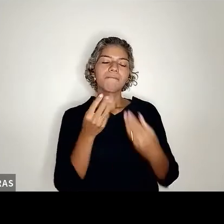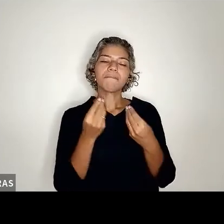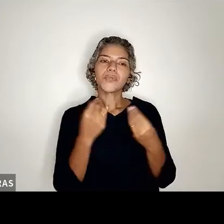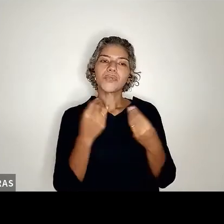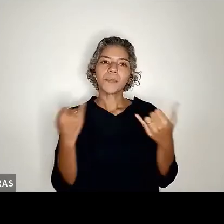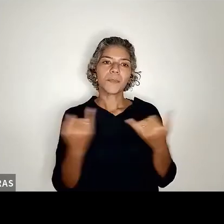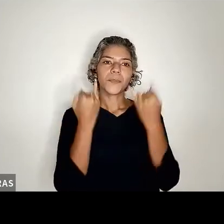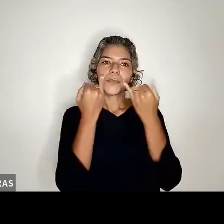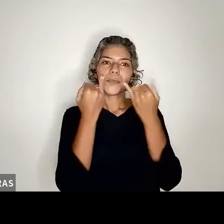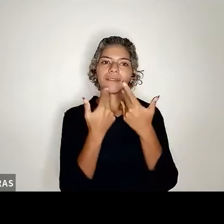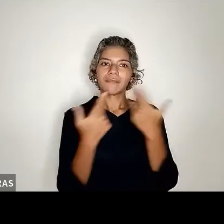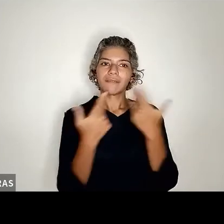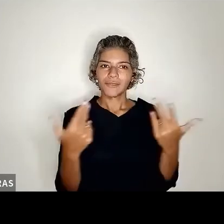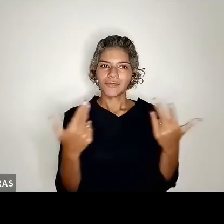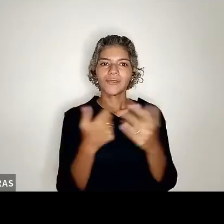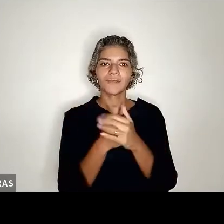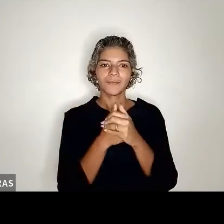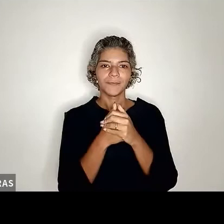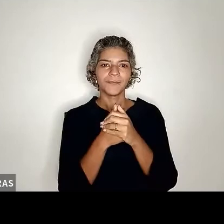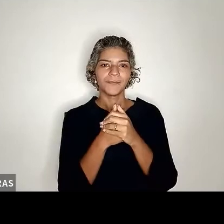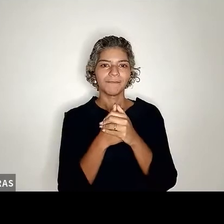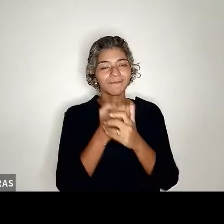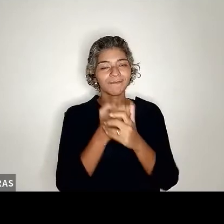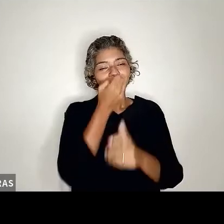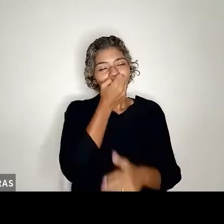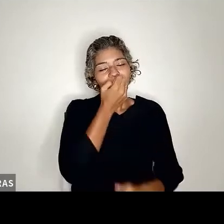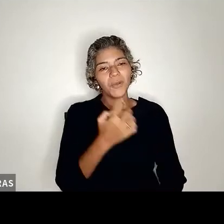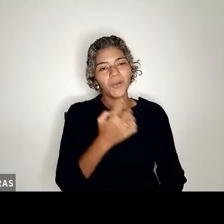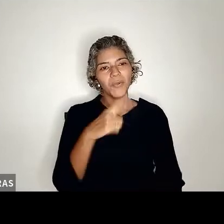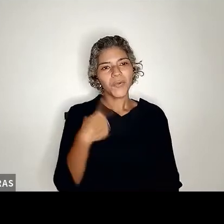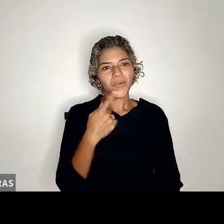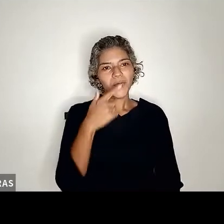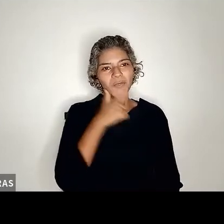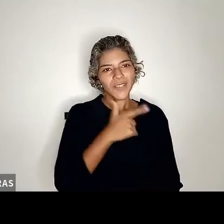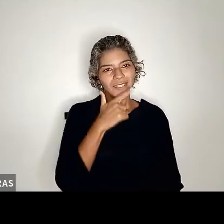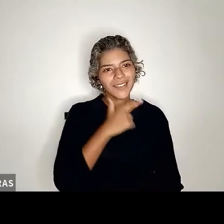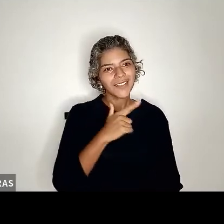importante. E que bom que nós tivemos a Célia aqui.